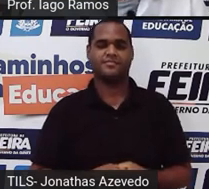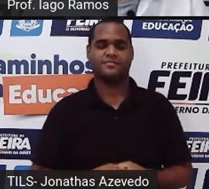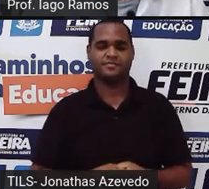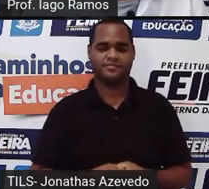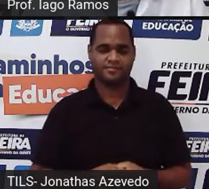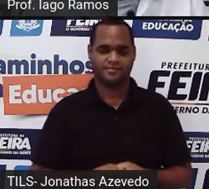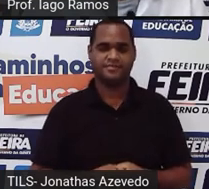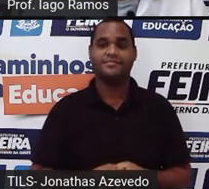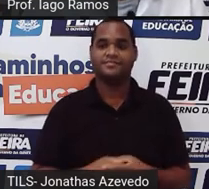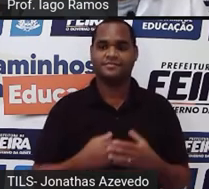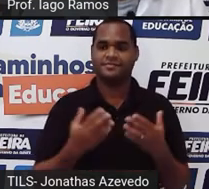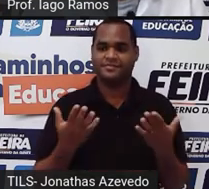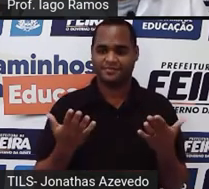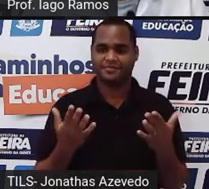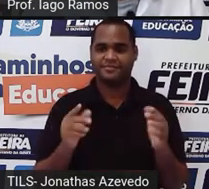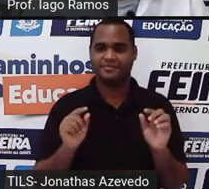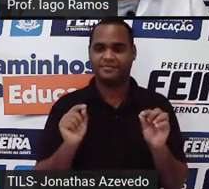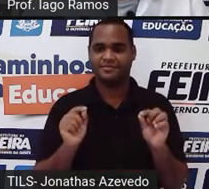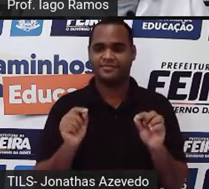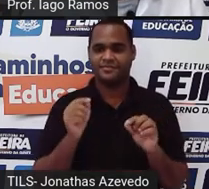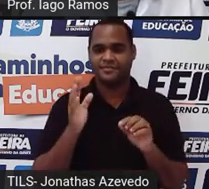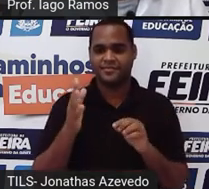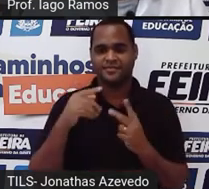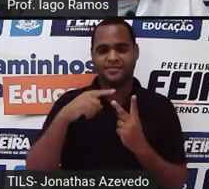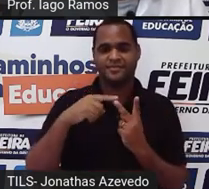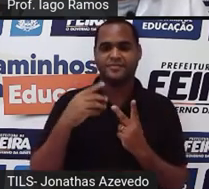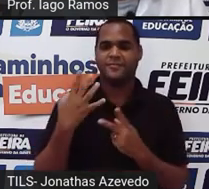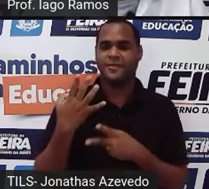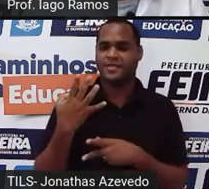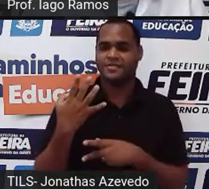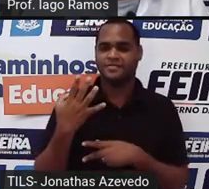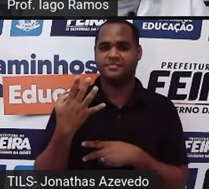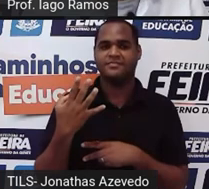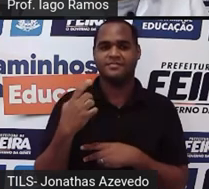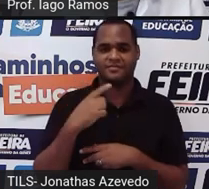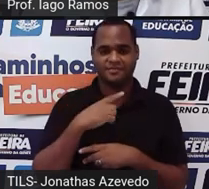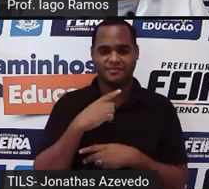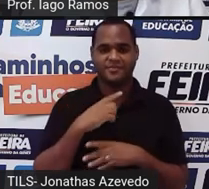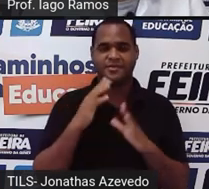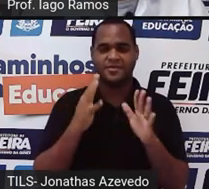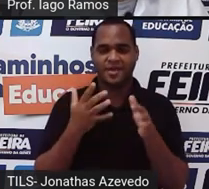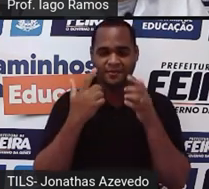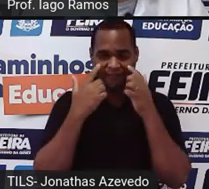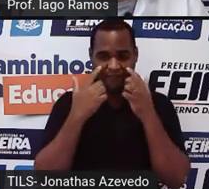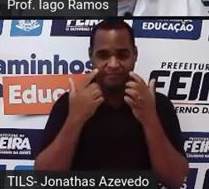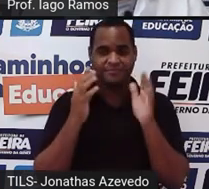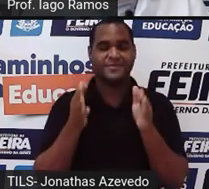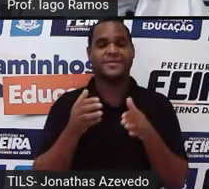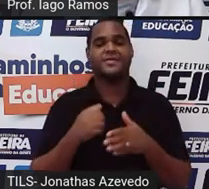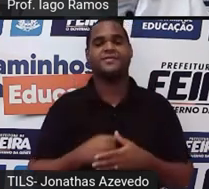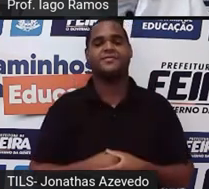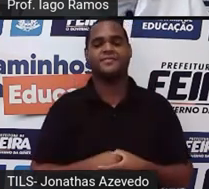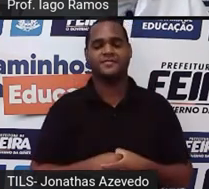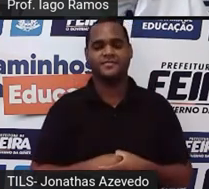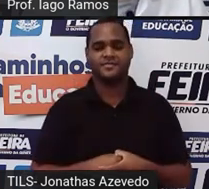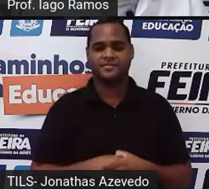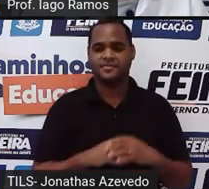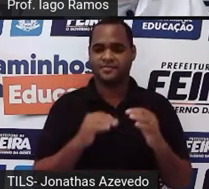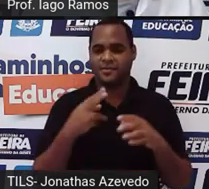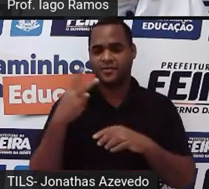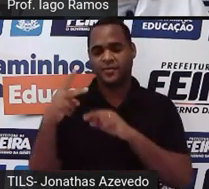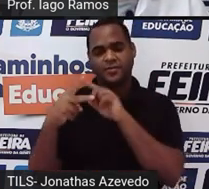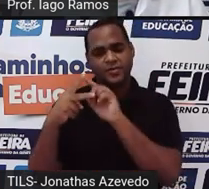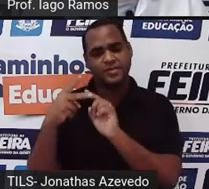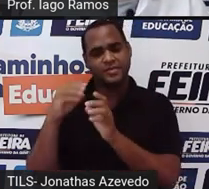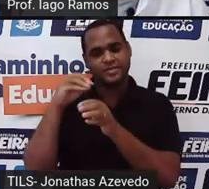E aí, ó, raiz quadrada de 4 vai dar 2, como a gente já tinha visto antes. E o outro 2 fica